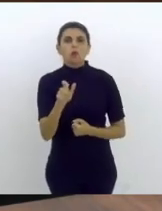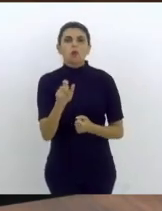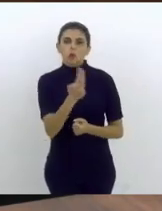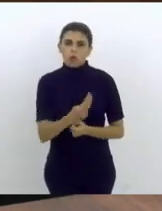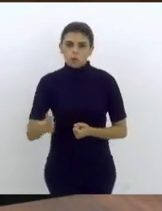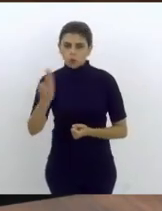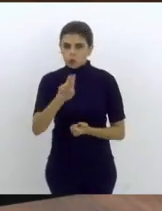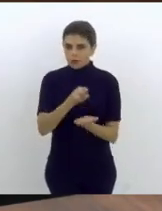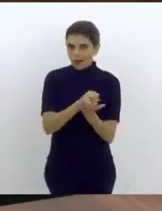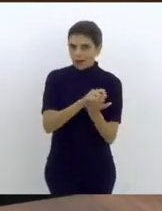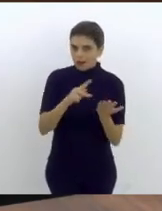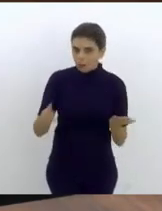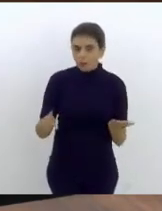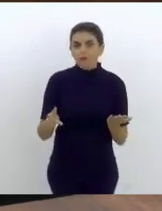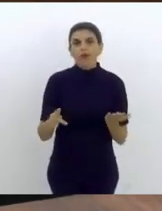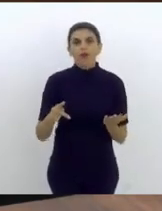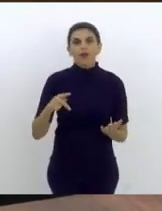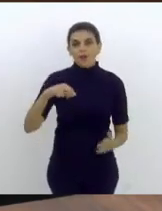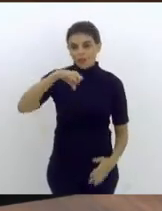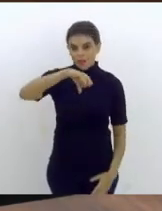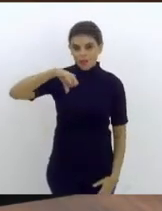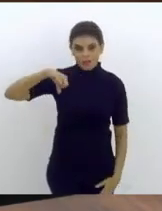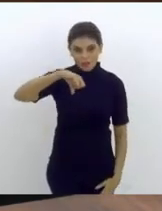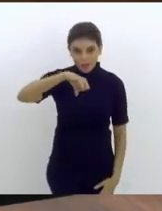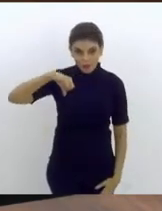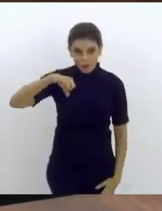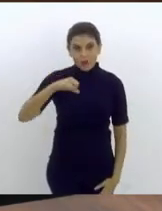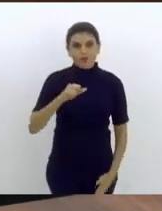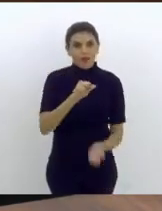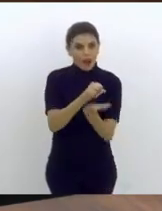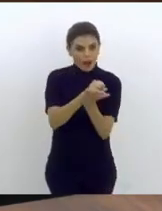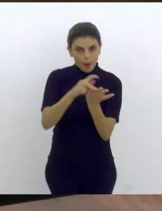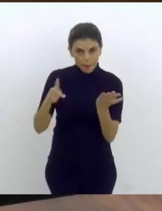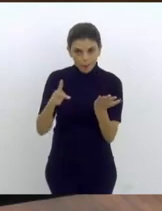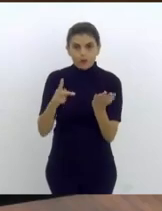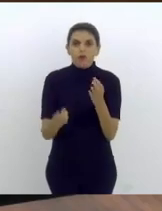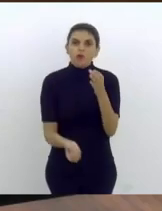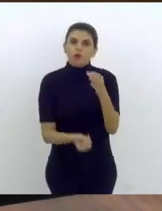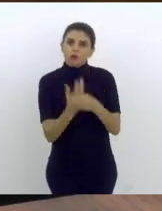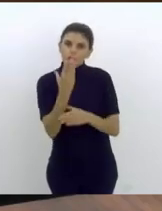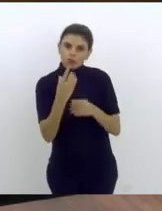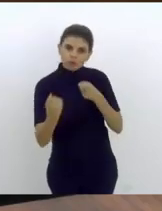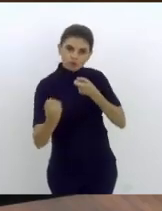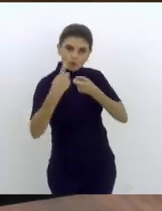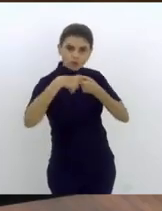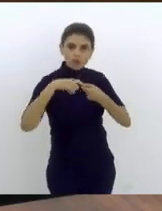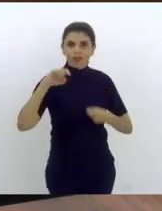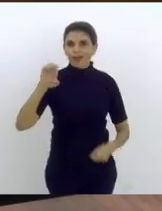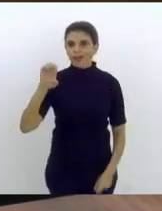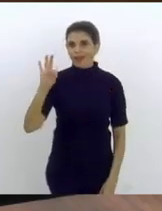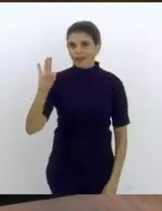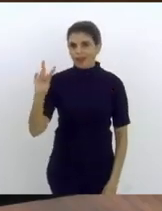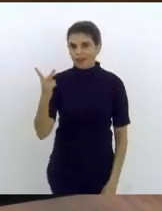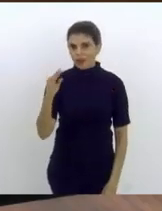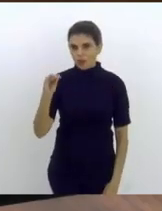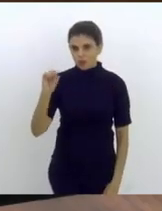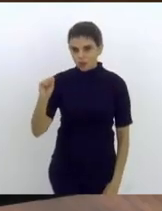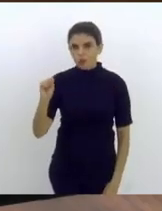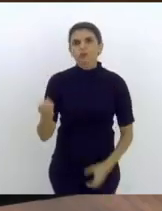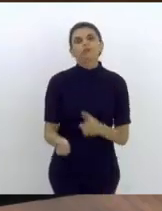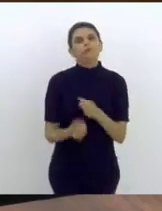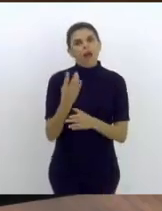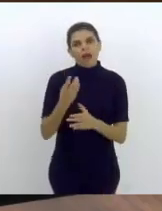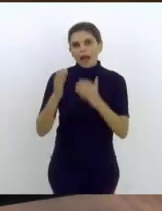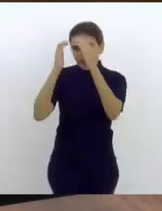de assédio a 99 desenvolveu junto ao Instituto Ethos um guia para promover o respeito